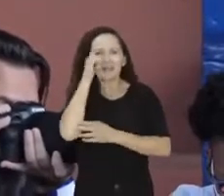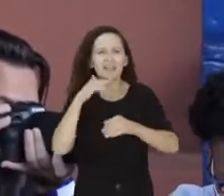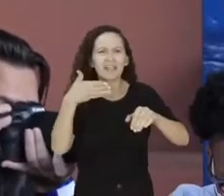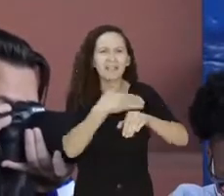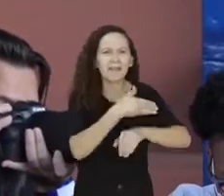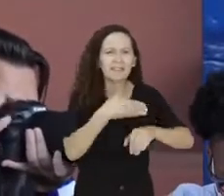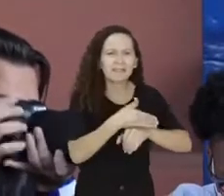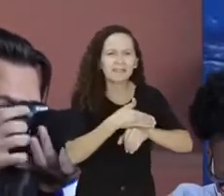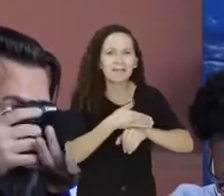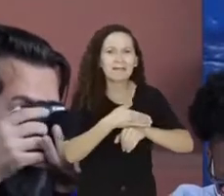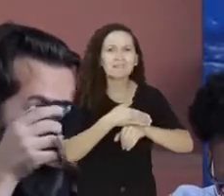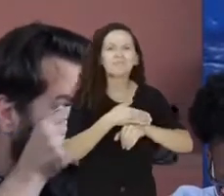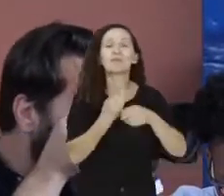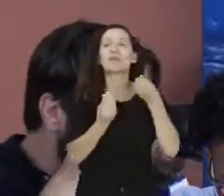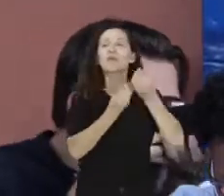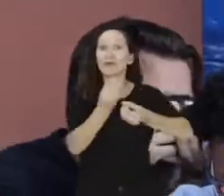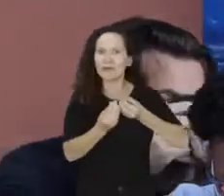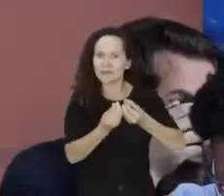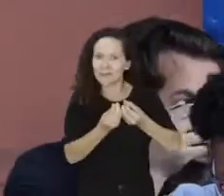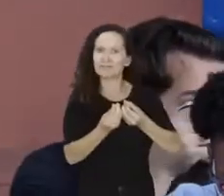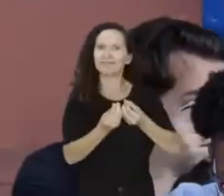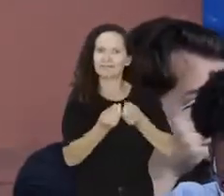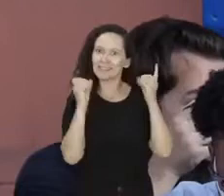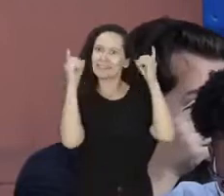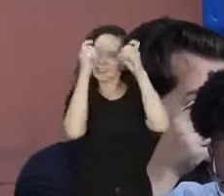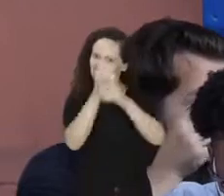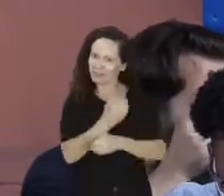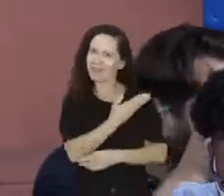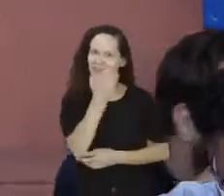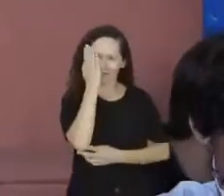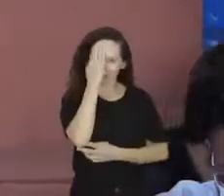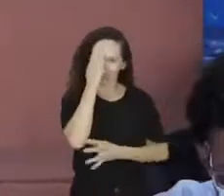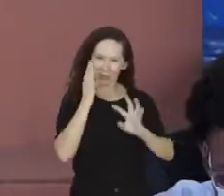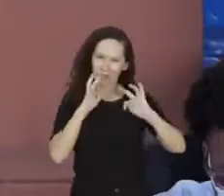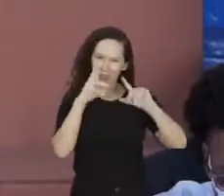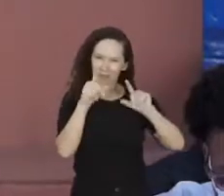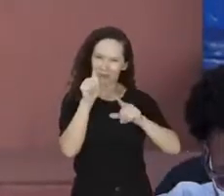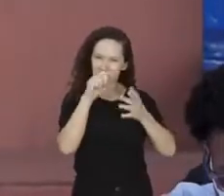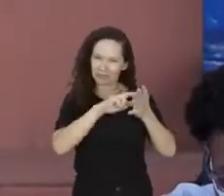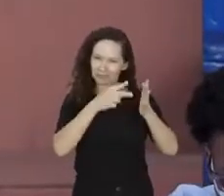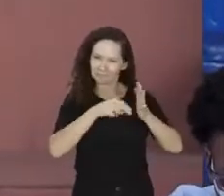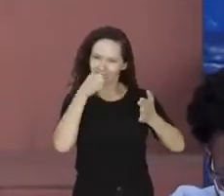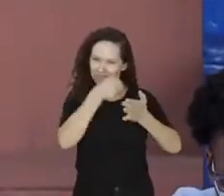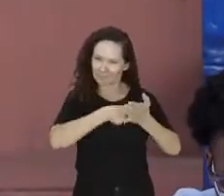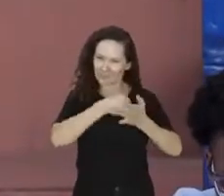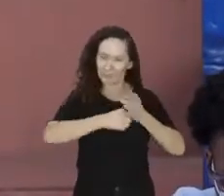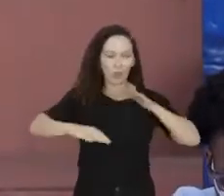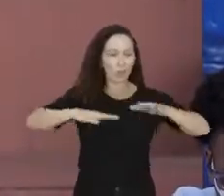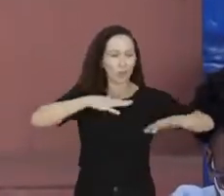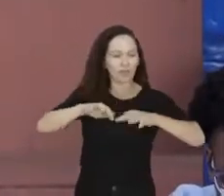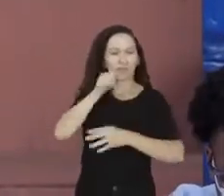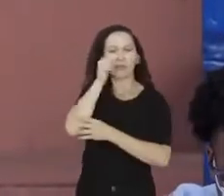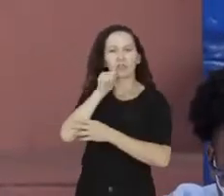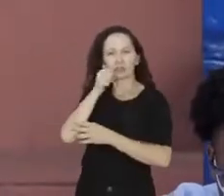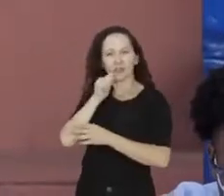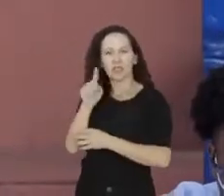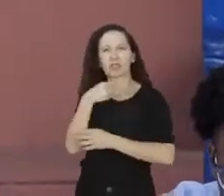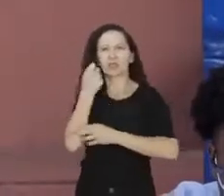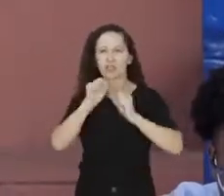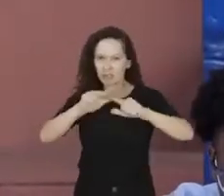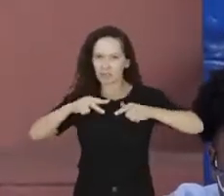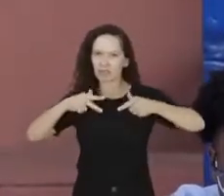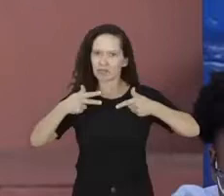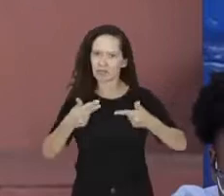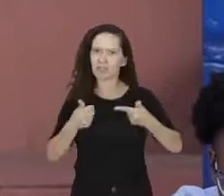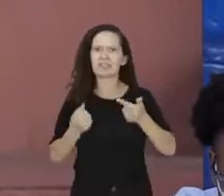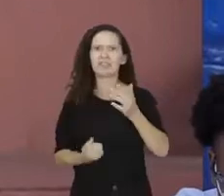graça, mas a gente sabe que tudo isso que a gente faz é luta, né? A gente é um movimento de mulheres, a gente faz ações, e nessas ações a gente vê.